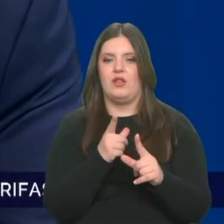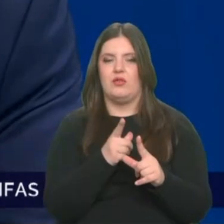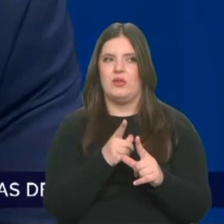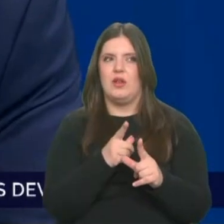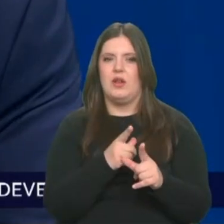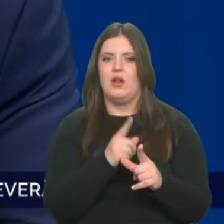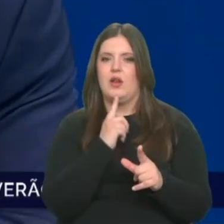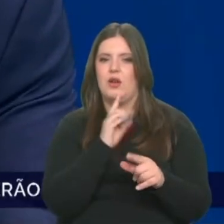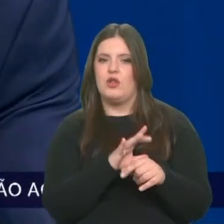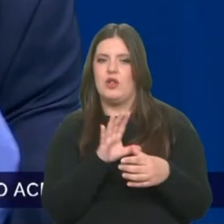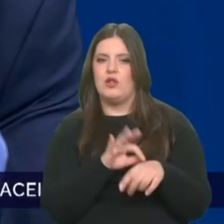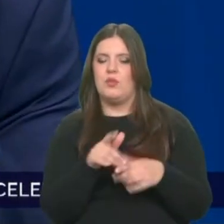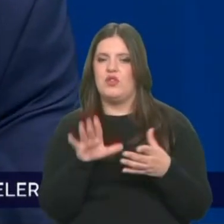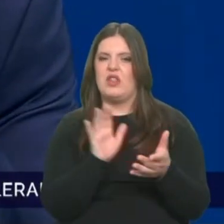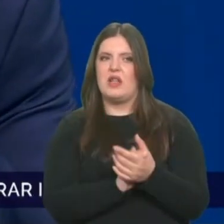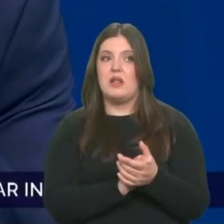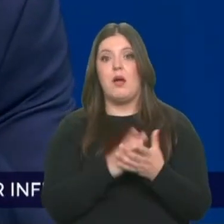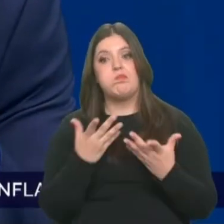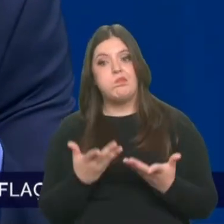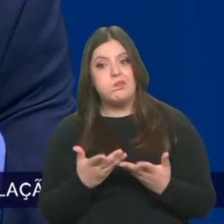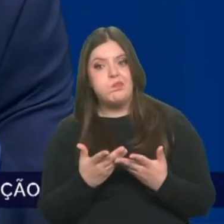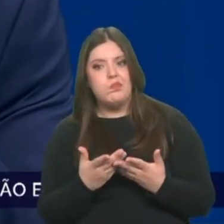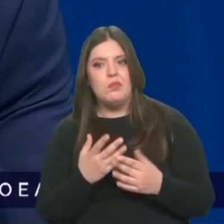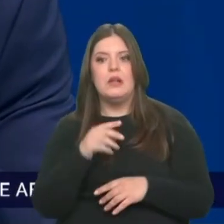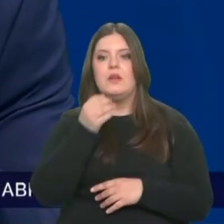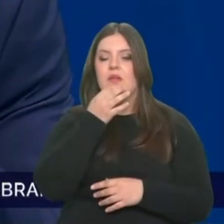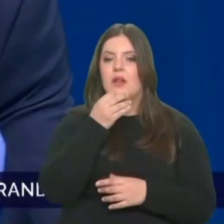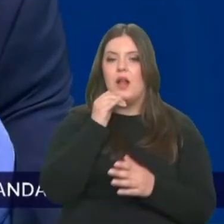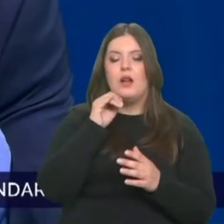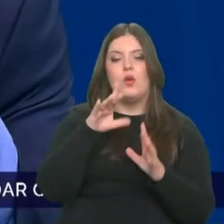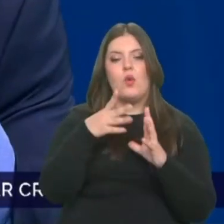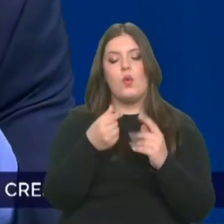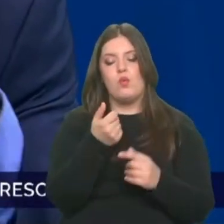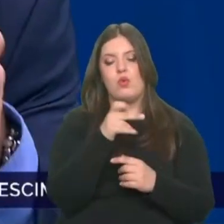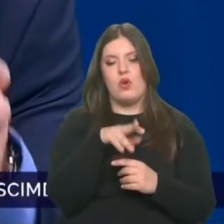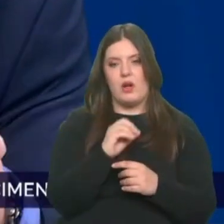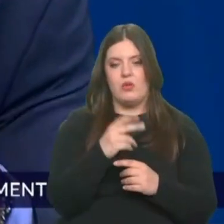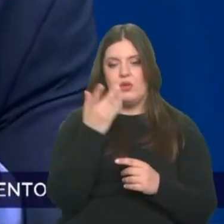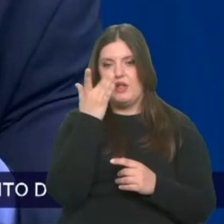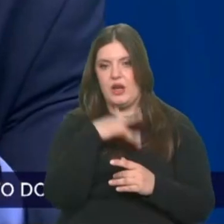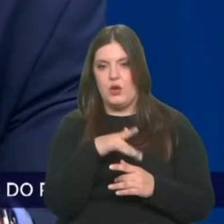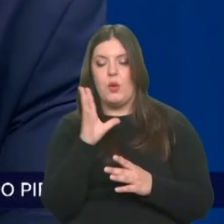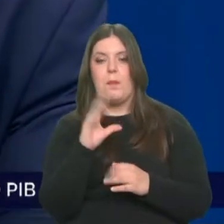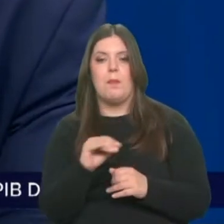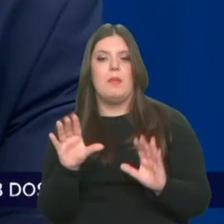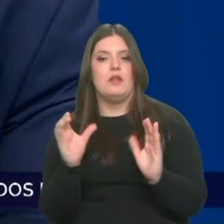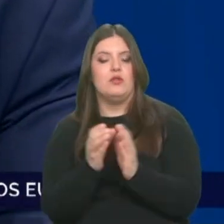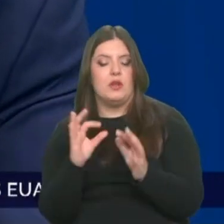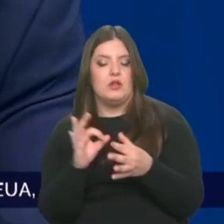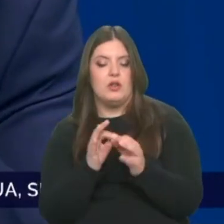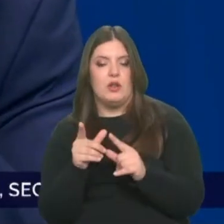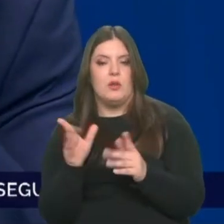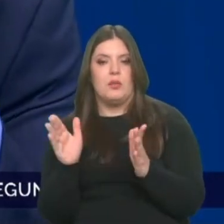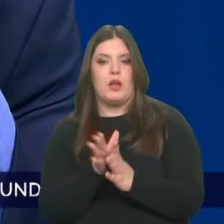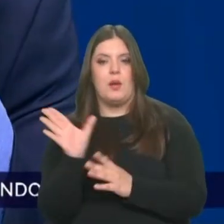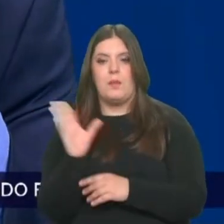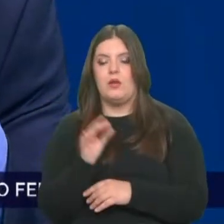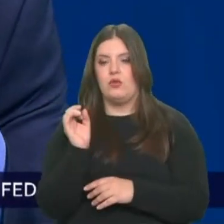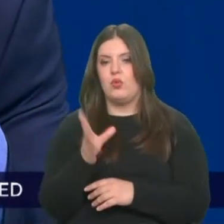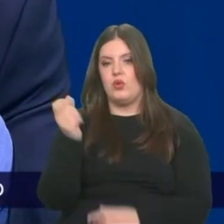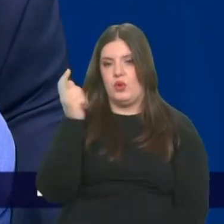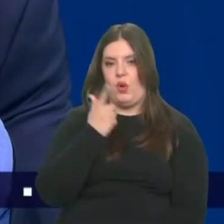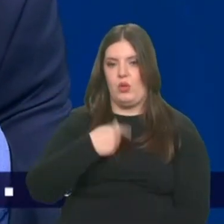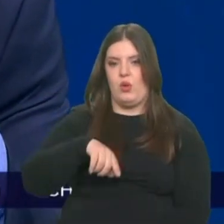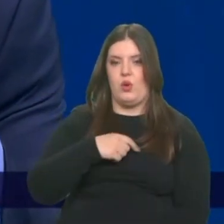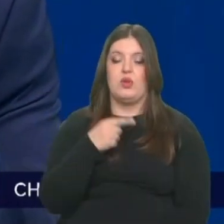chamar neste momento casal de estrelas. Estamos a falar de um buraco negro e uma estrela mais pequena do que o nosso Sol.